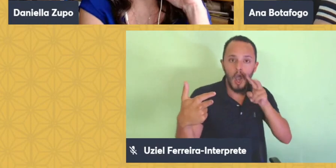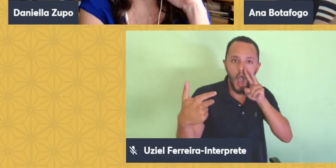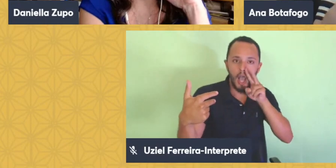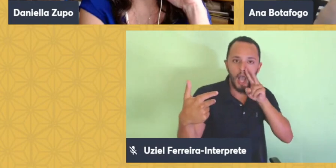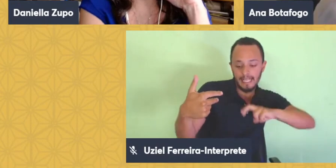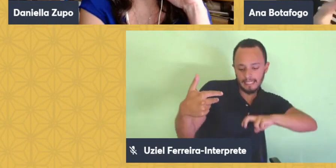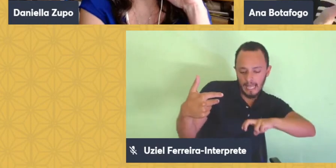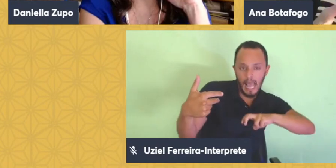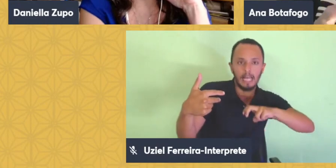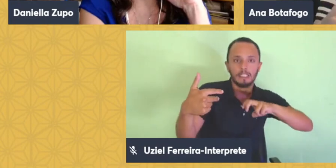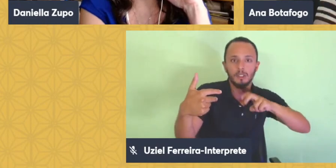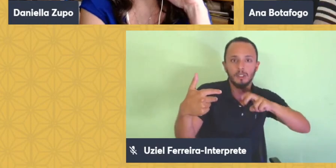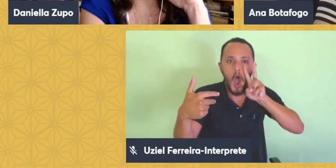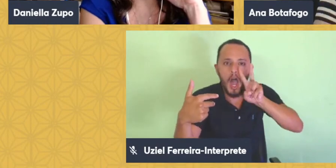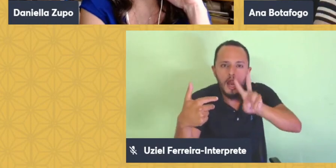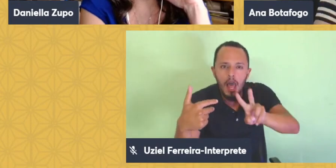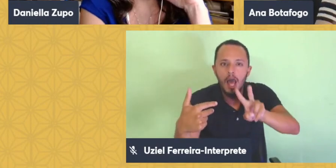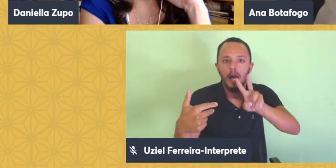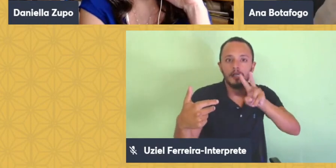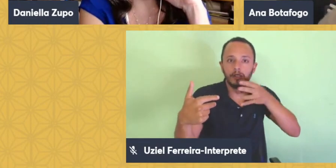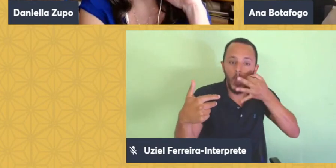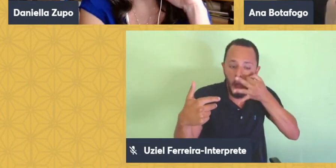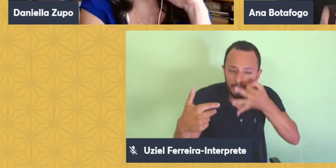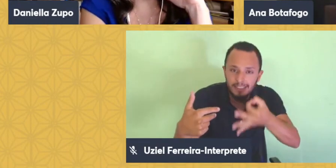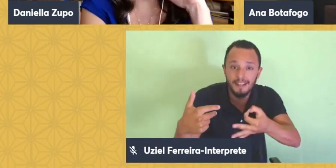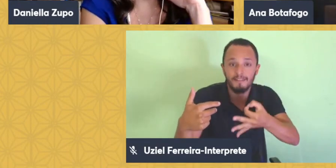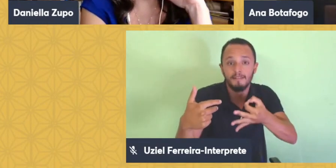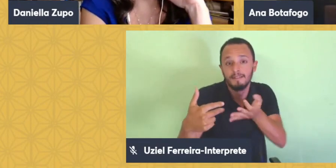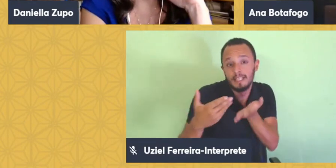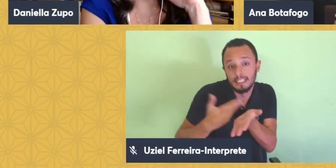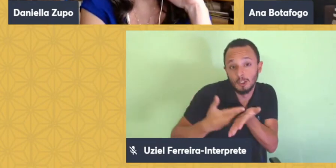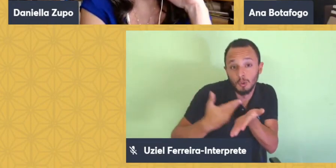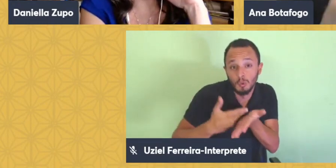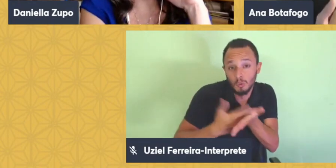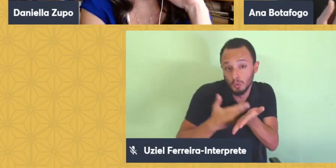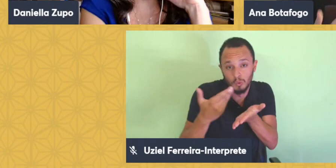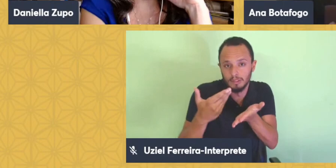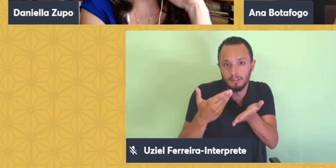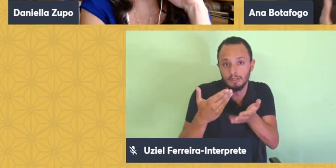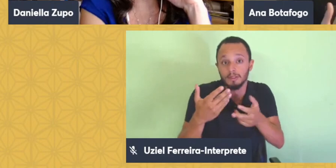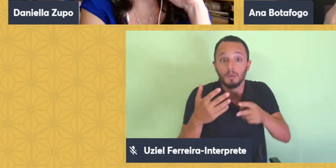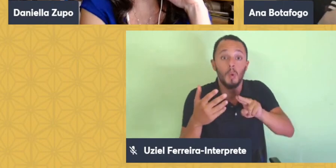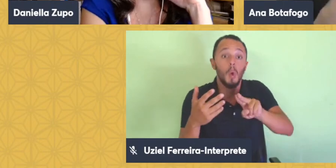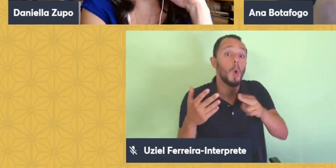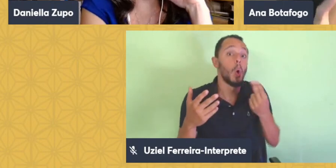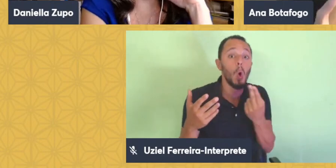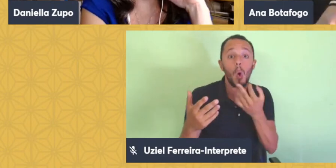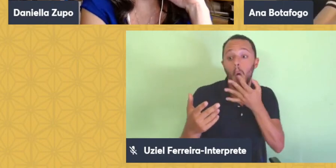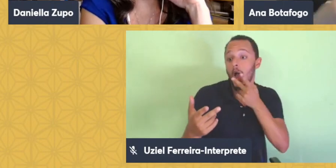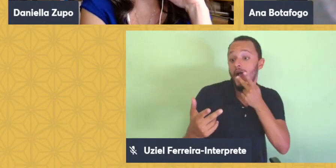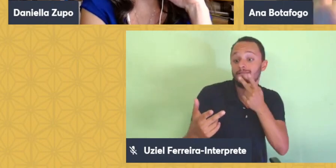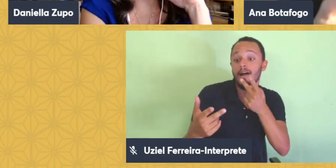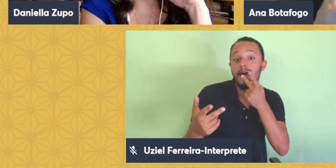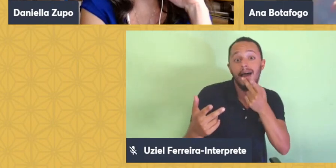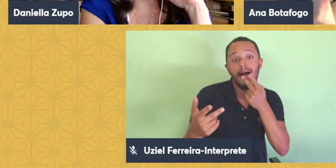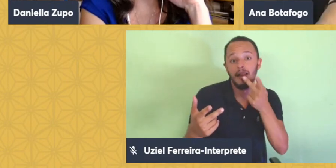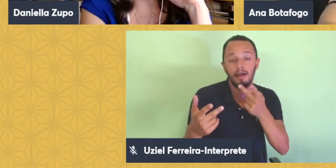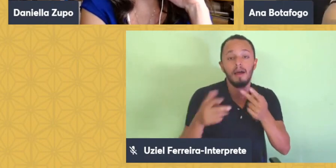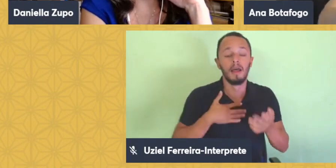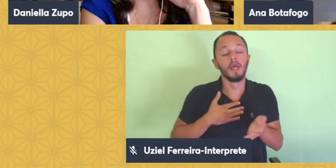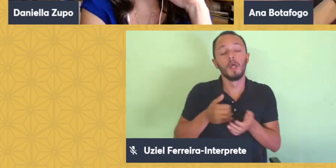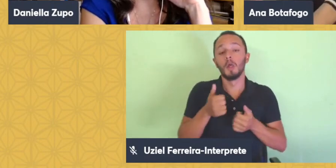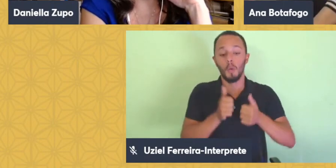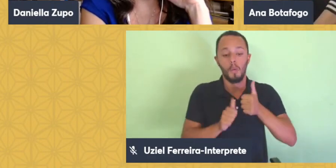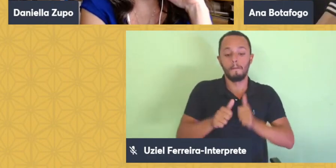olhando observando estudando ou falando como é aqui a minha postura Eu agora tô falando tô falando